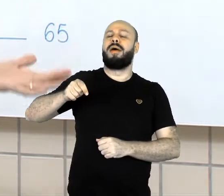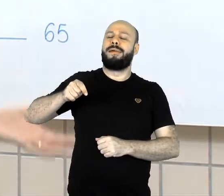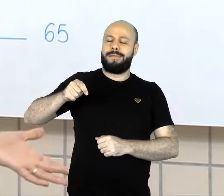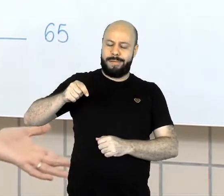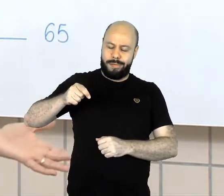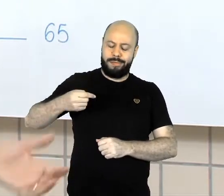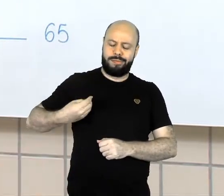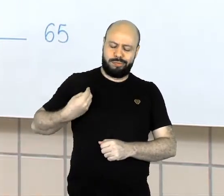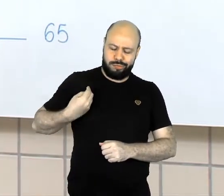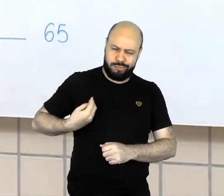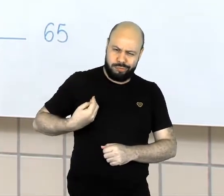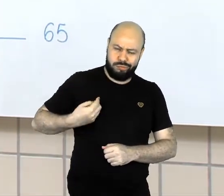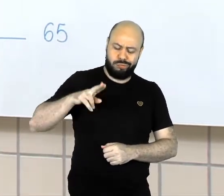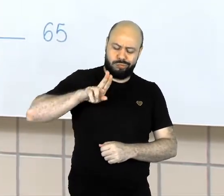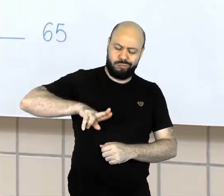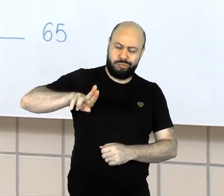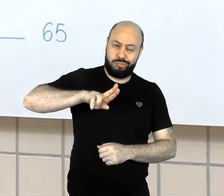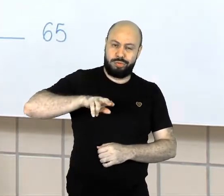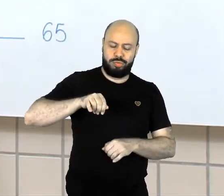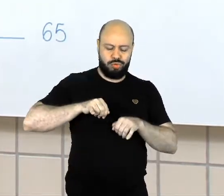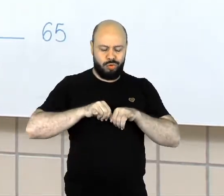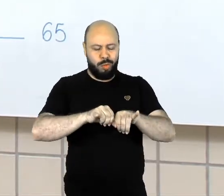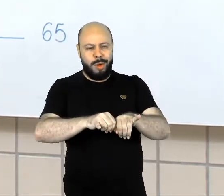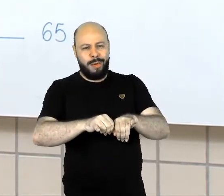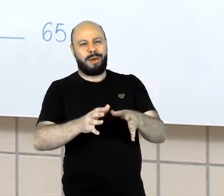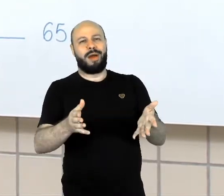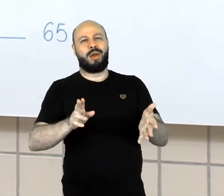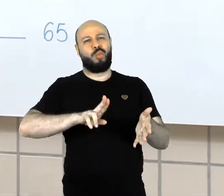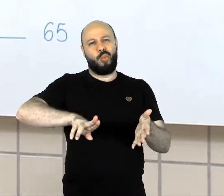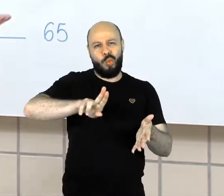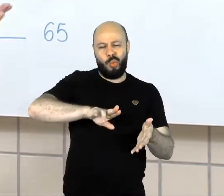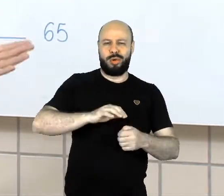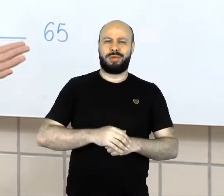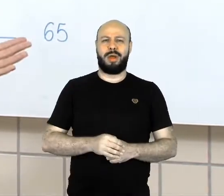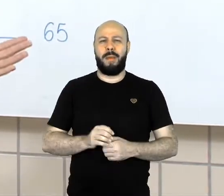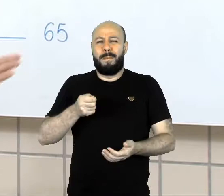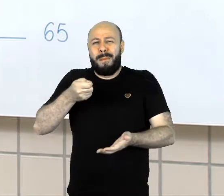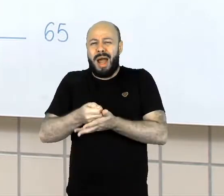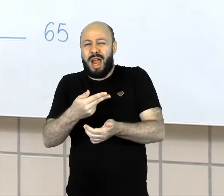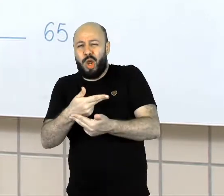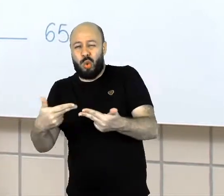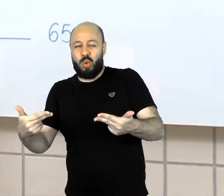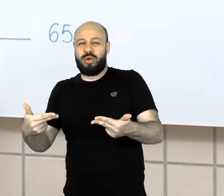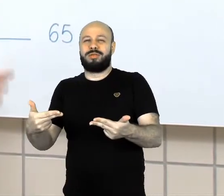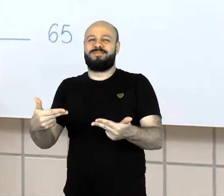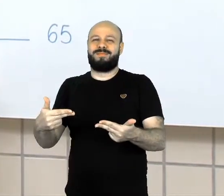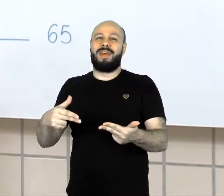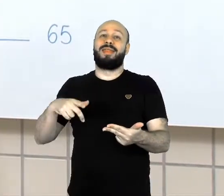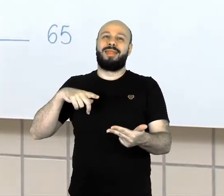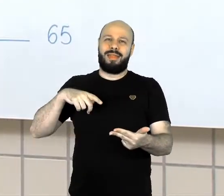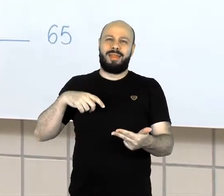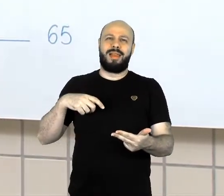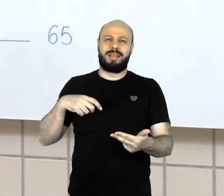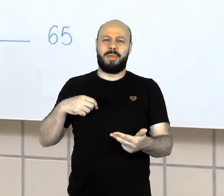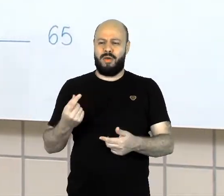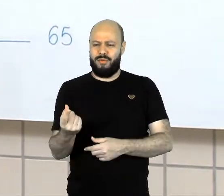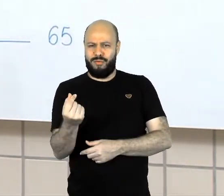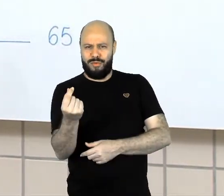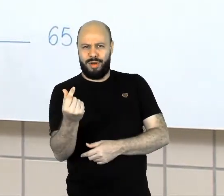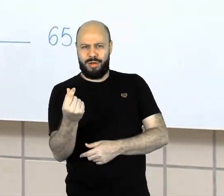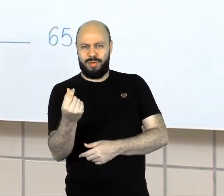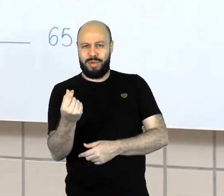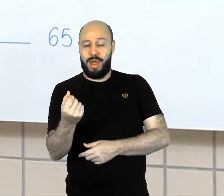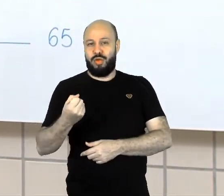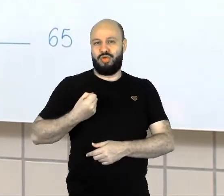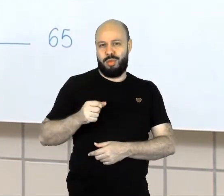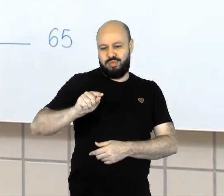dia a dia. Quando vamos ao mercado, quando vamos comprar qualquer coisa, temos lá os preços onde tem aqueles números com vírgula,